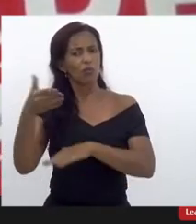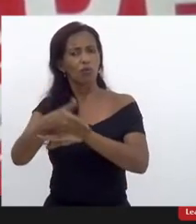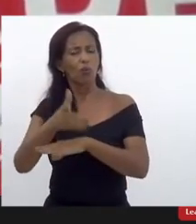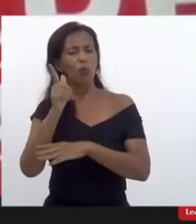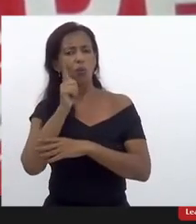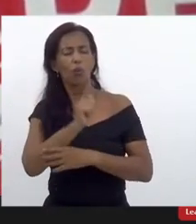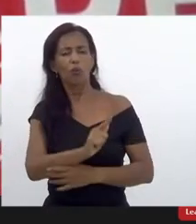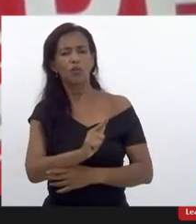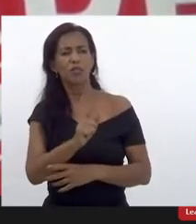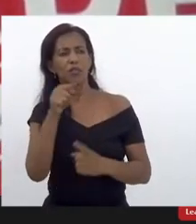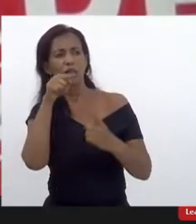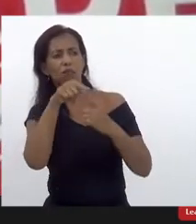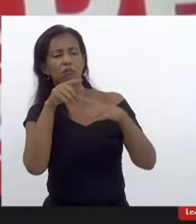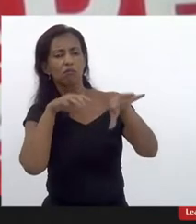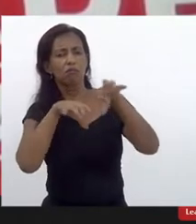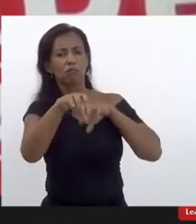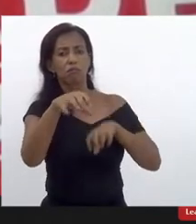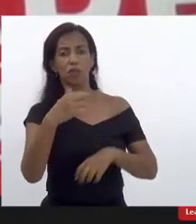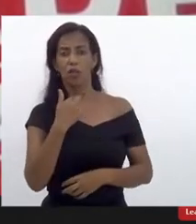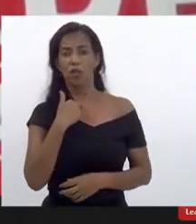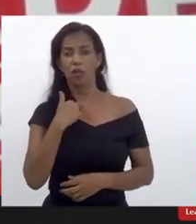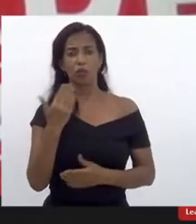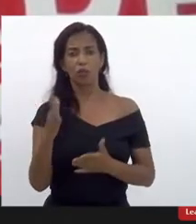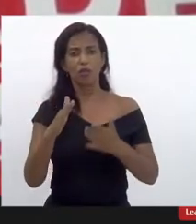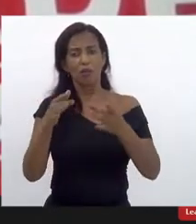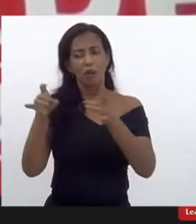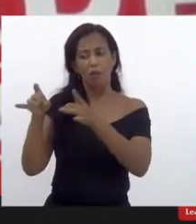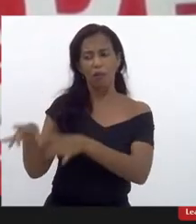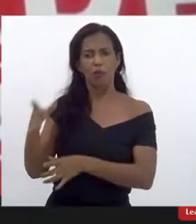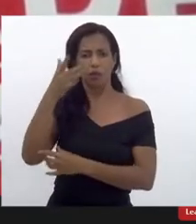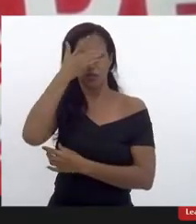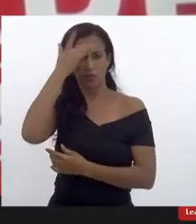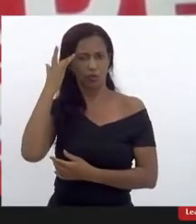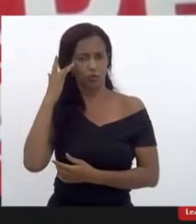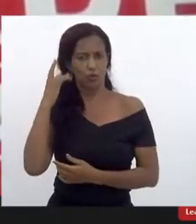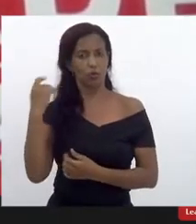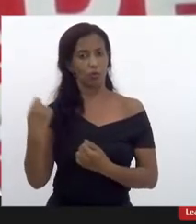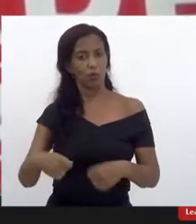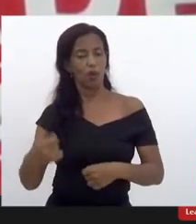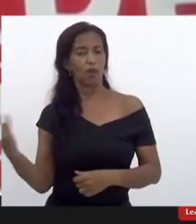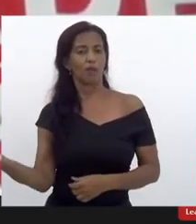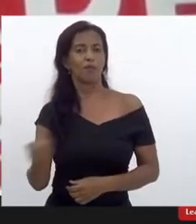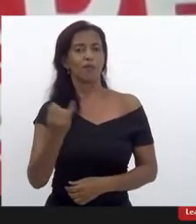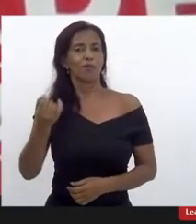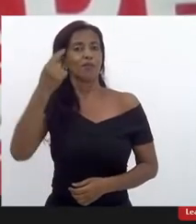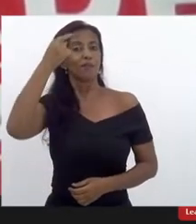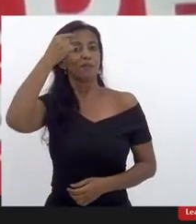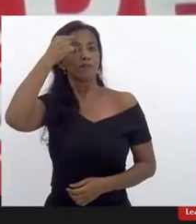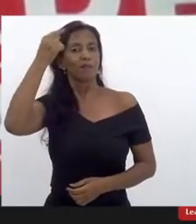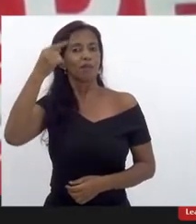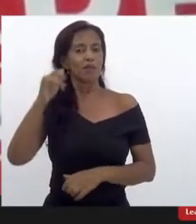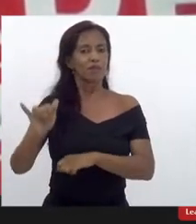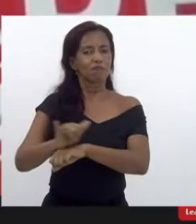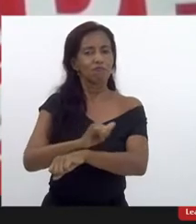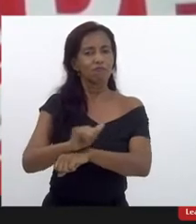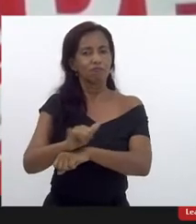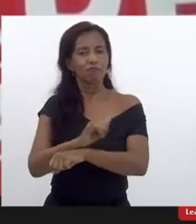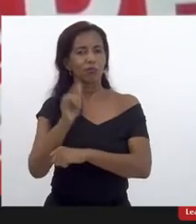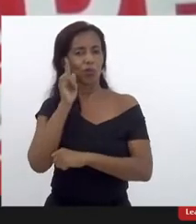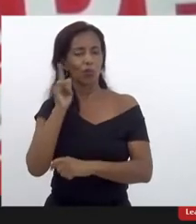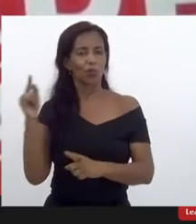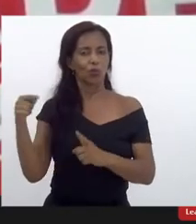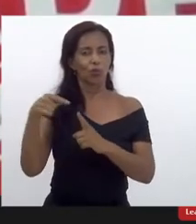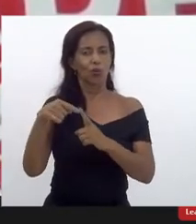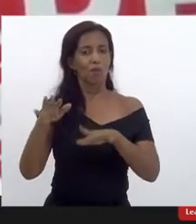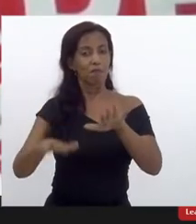alcançados pelo ensino remoto. E nós não podemos deixar ninguém para trás. Né? Por isso é importante que a gente pense em estratégias de alcançá-los.